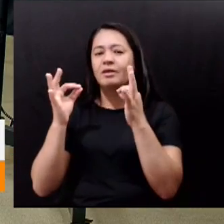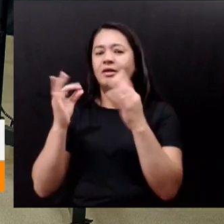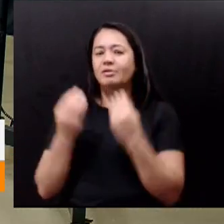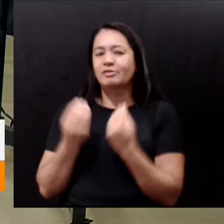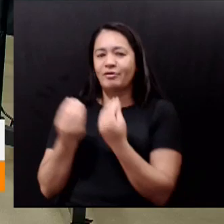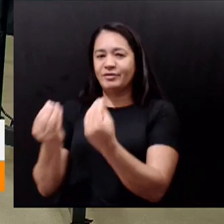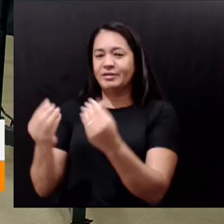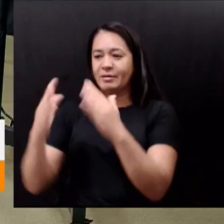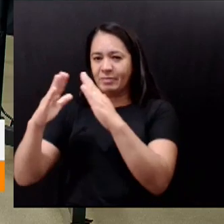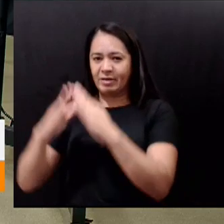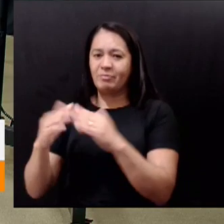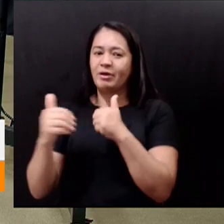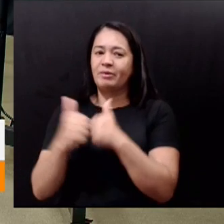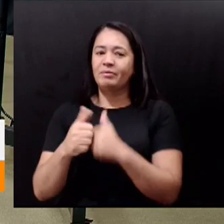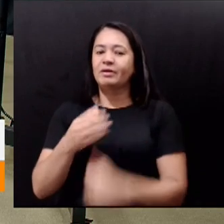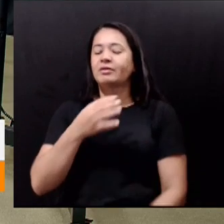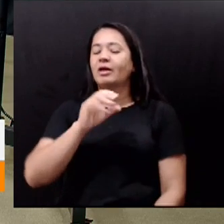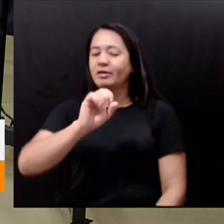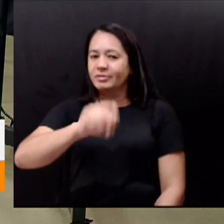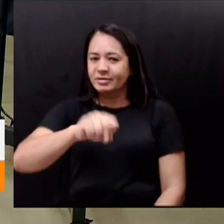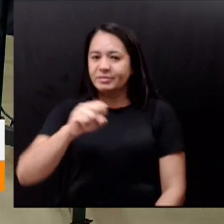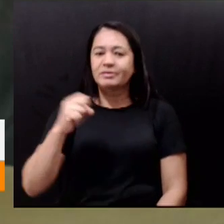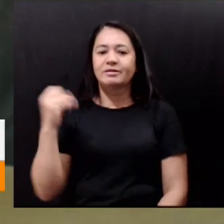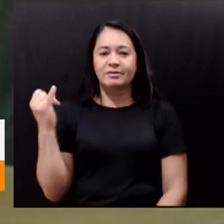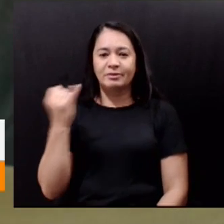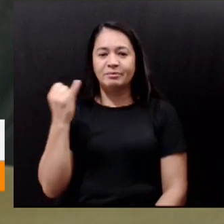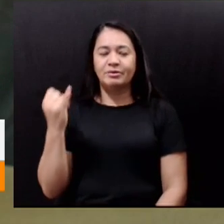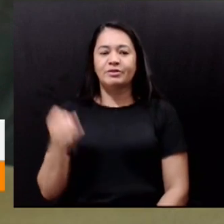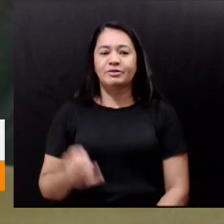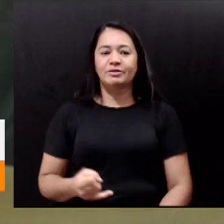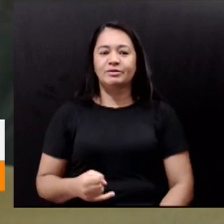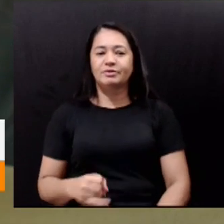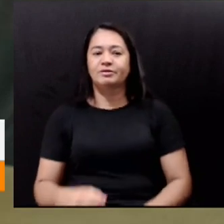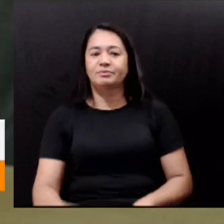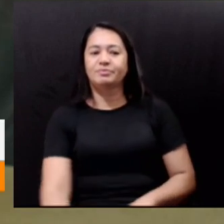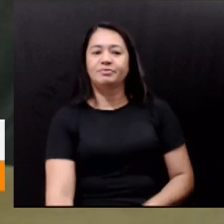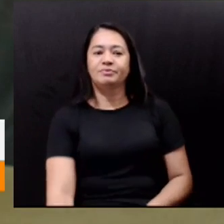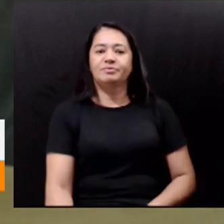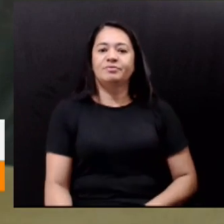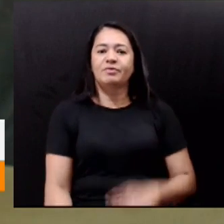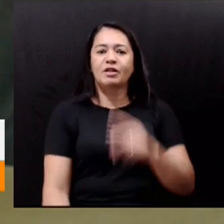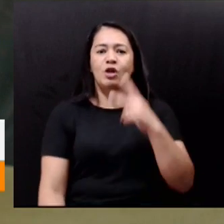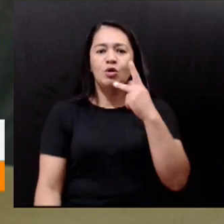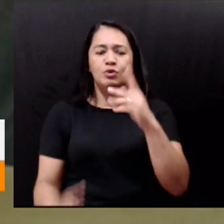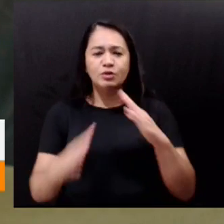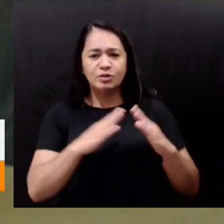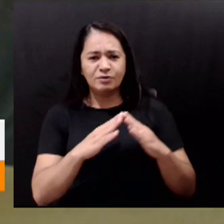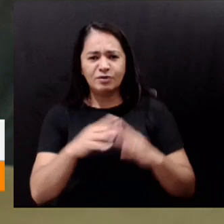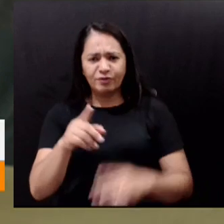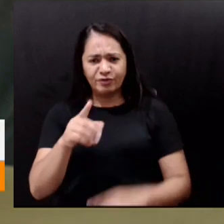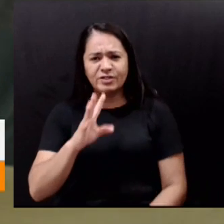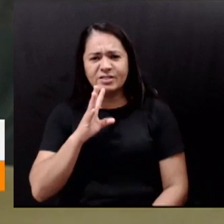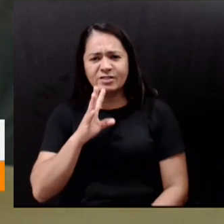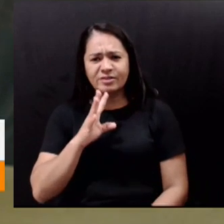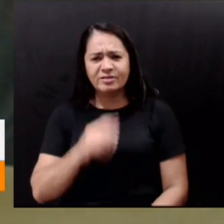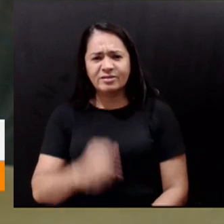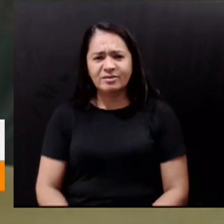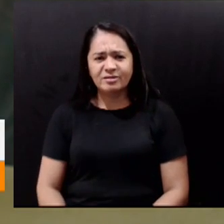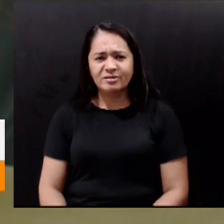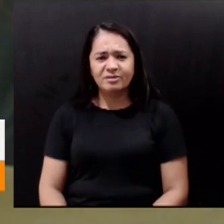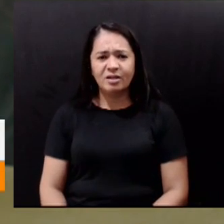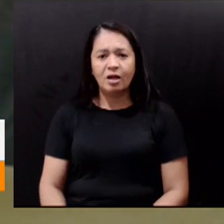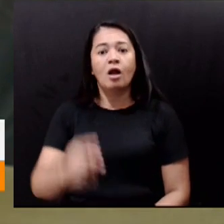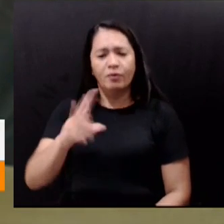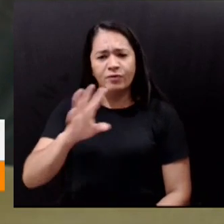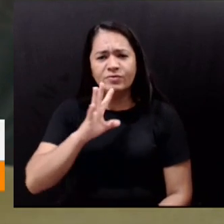Eu acho que dá sim, é importante demais. Quanto tempo faz que você não fala com o seu vizinho? Você conhece o seu vizinho? Né? Eu tô perguntando quanto tempo faz que você não fala,